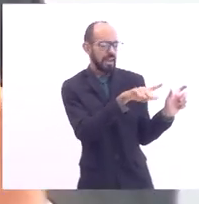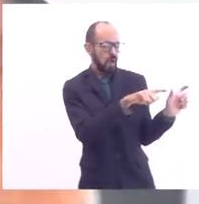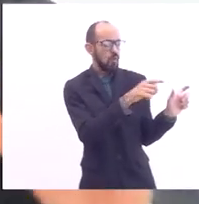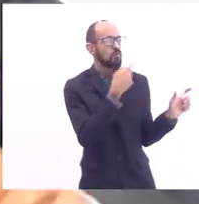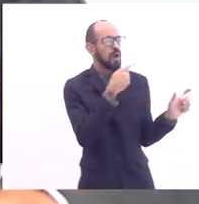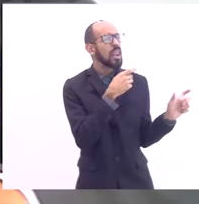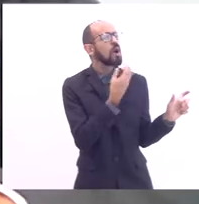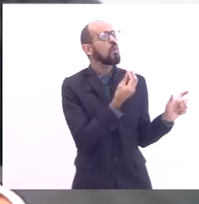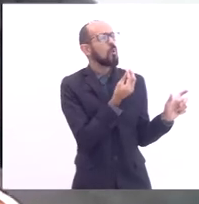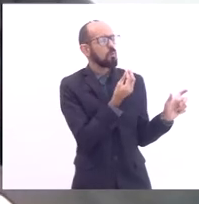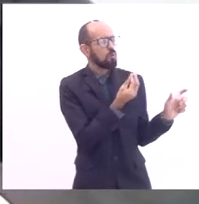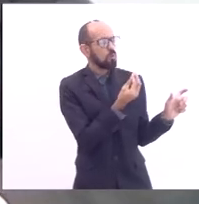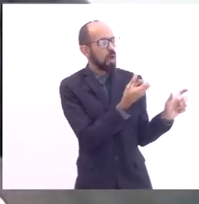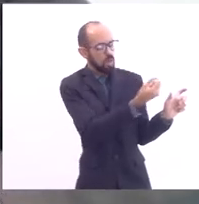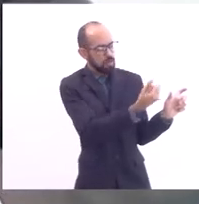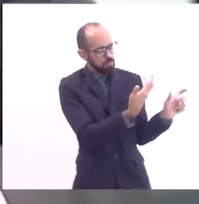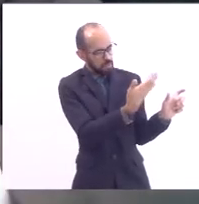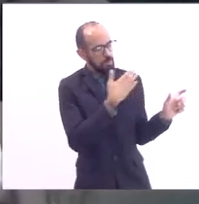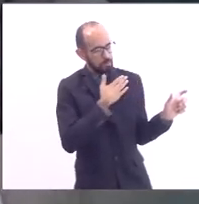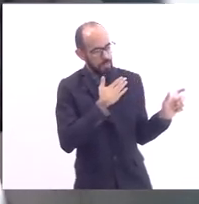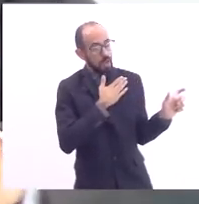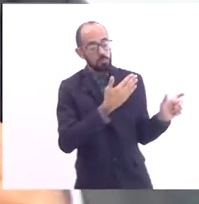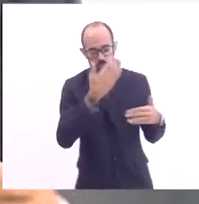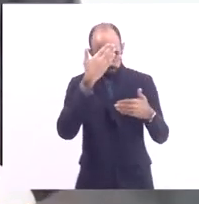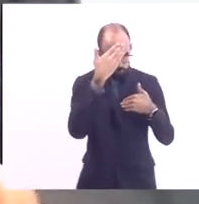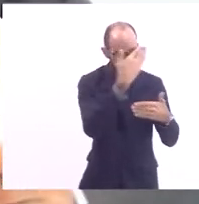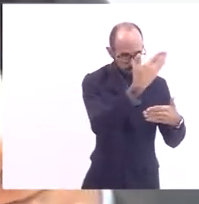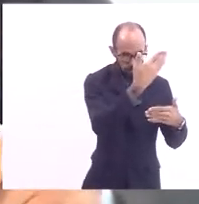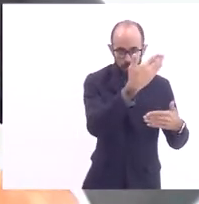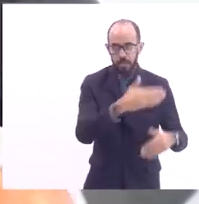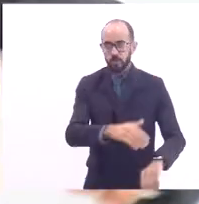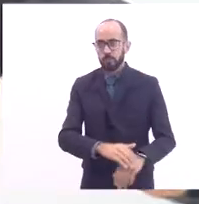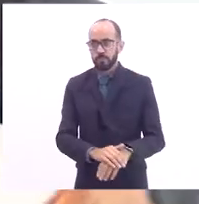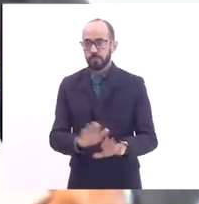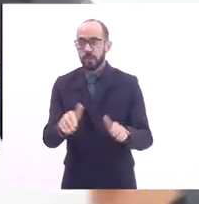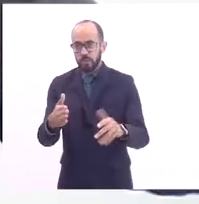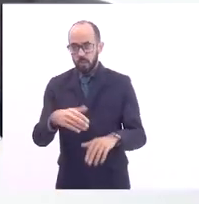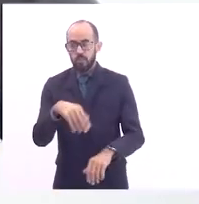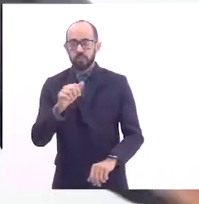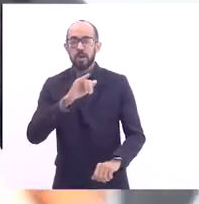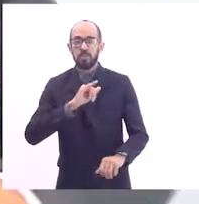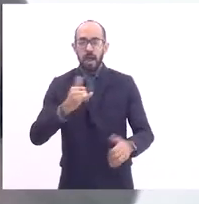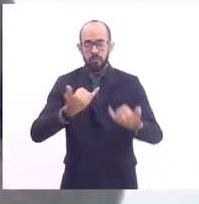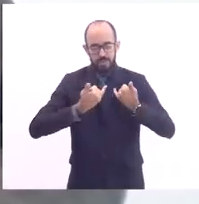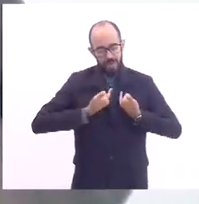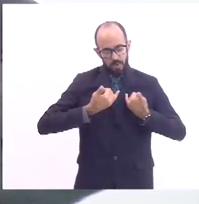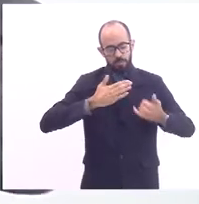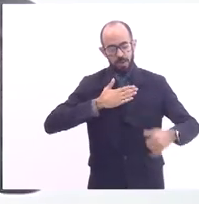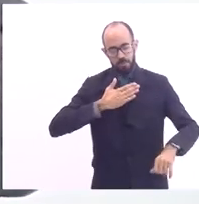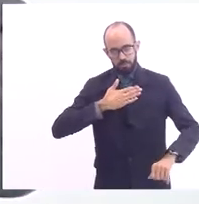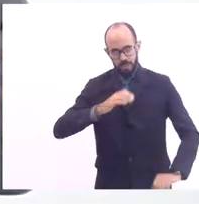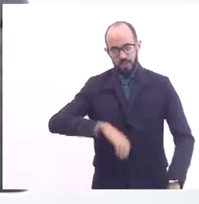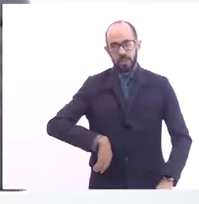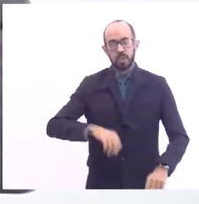Enel. Enel. Então, a partir de hoje, já estou informado, não mais